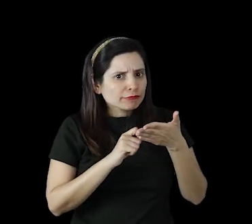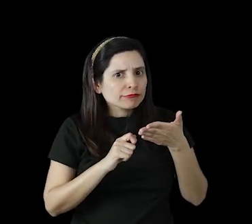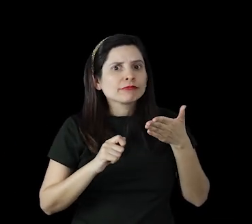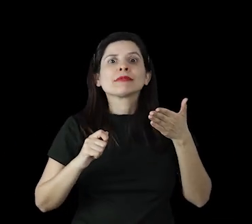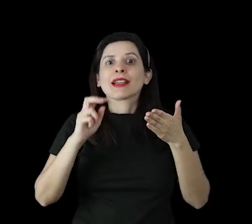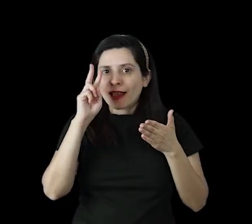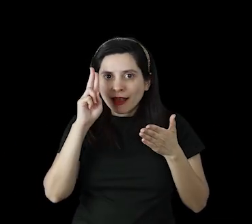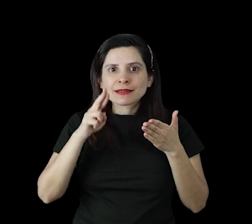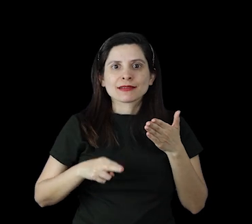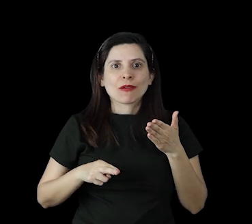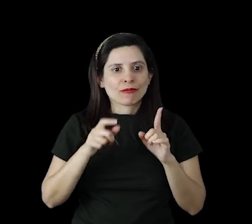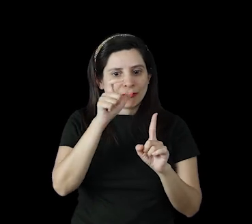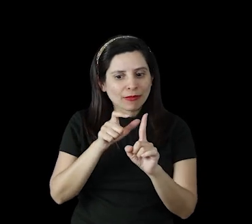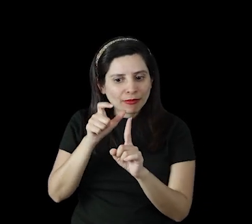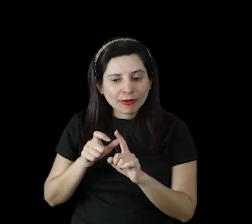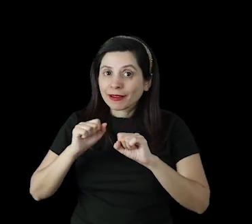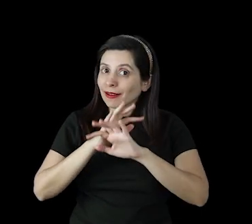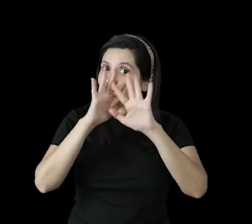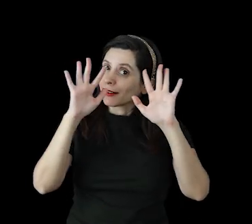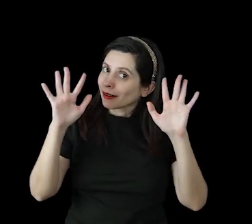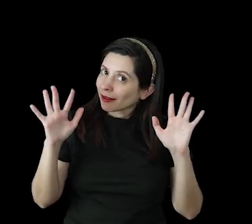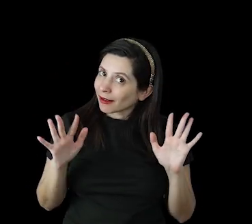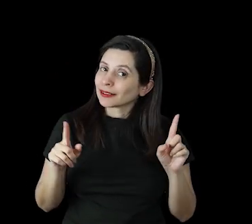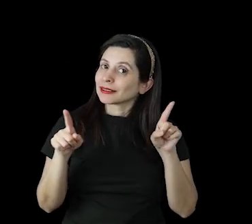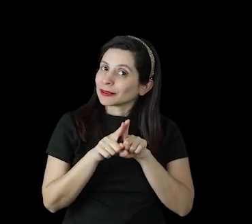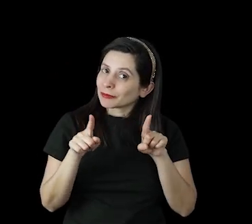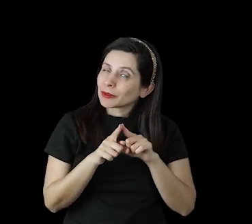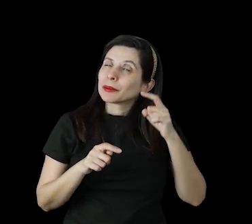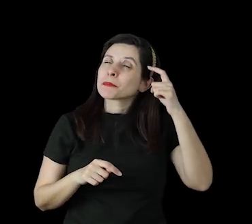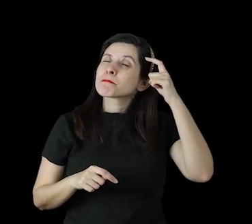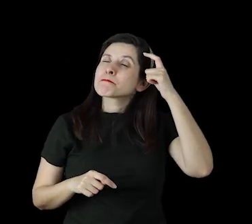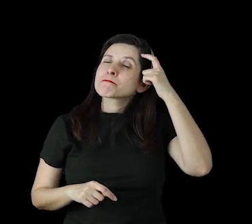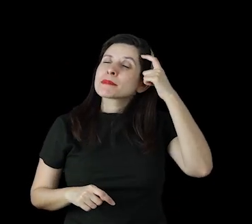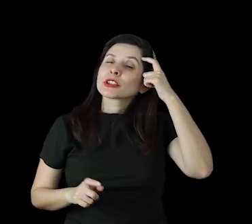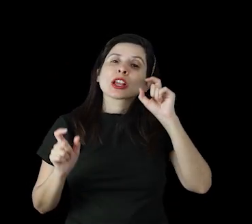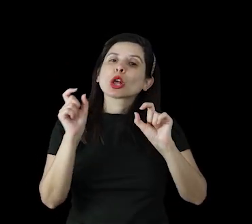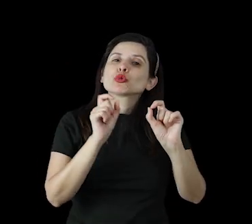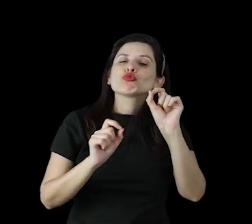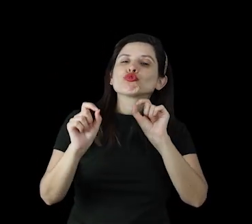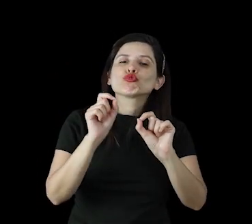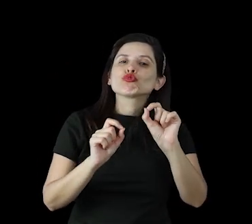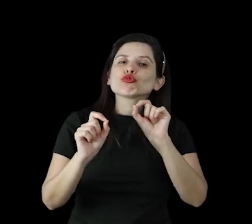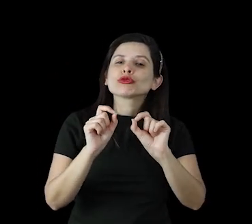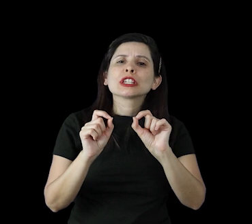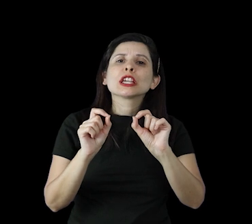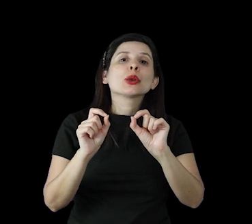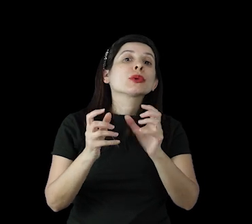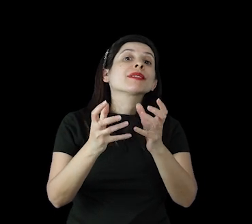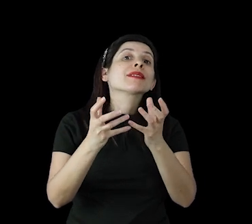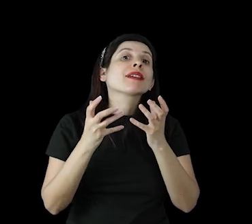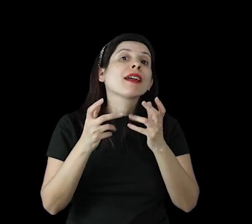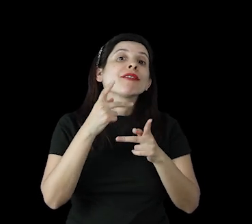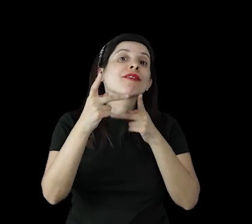pessoas, mas claro que também a gente tem que pensar na premissa, né? Sobre o que a gente quer